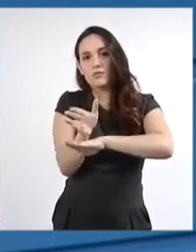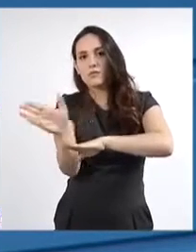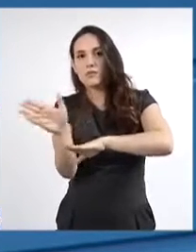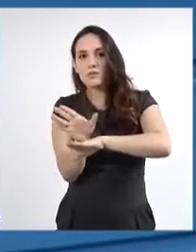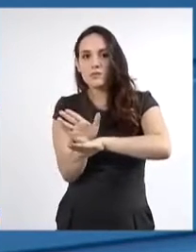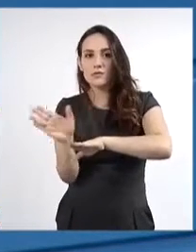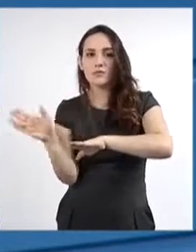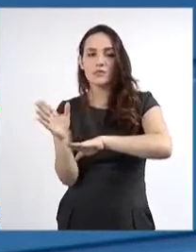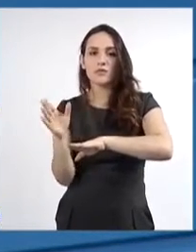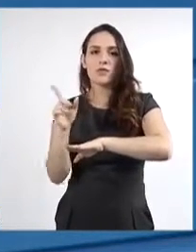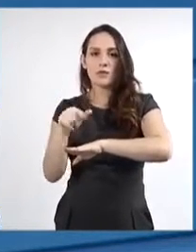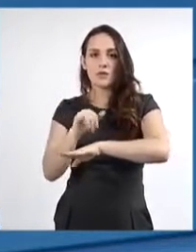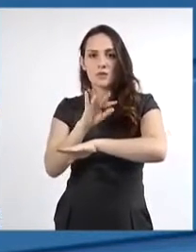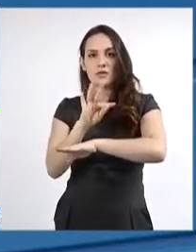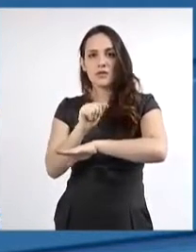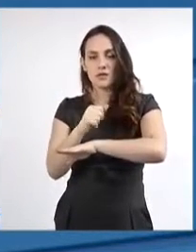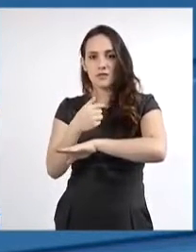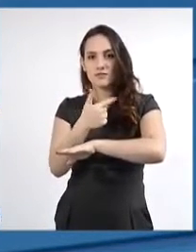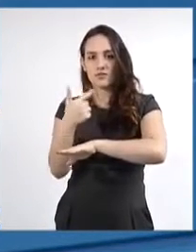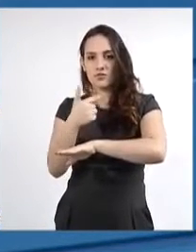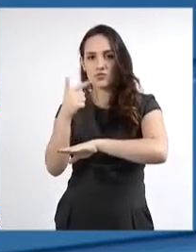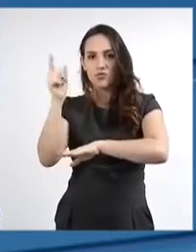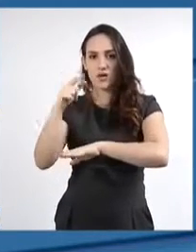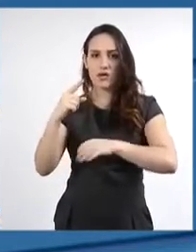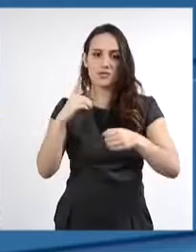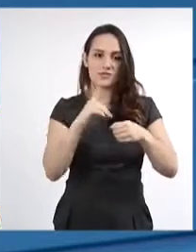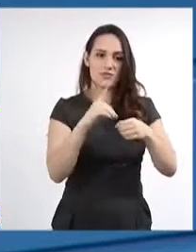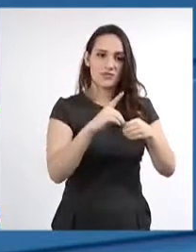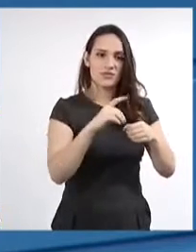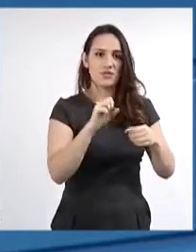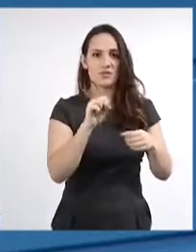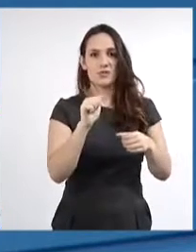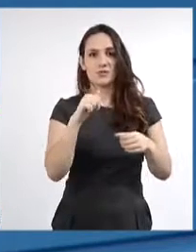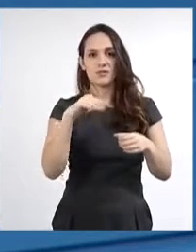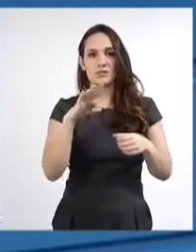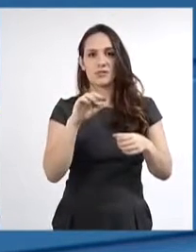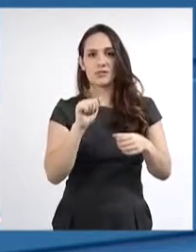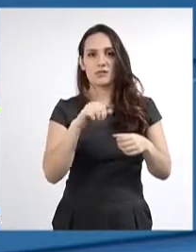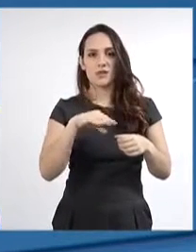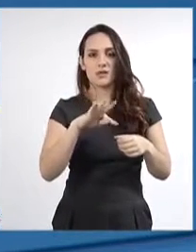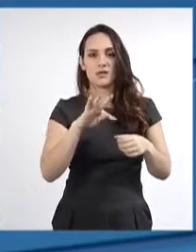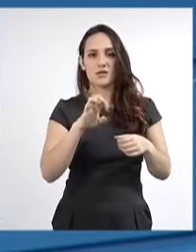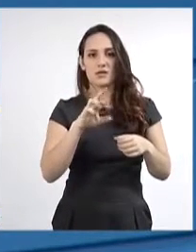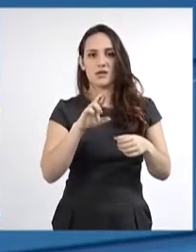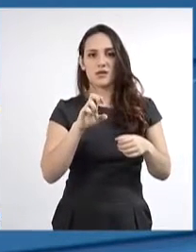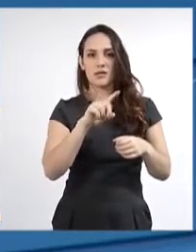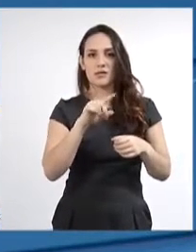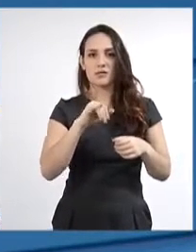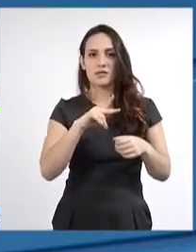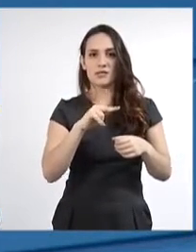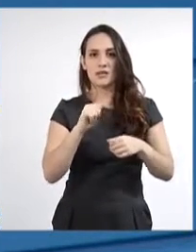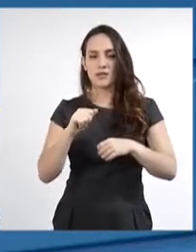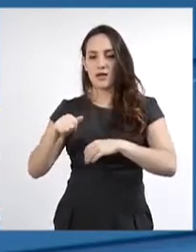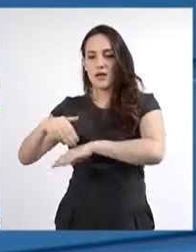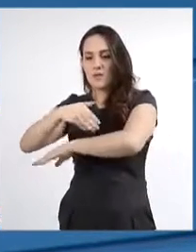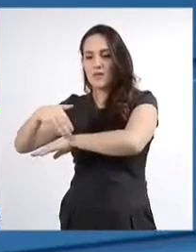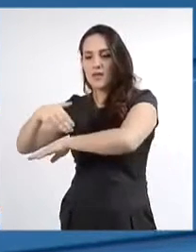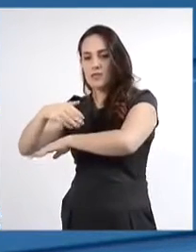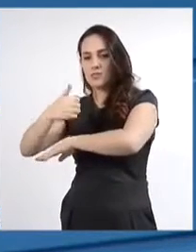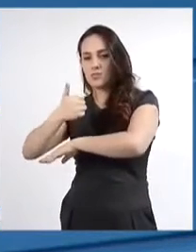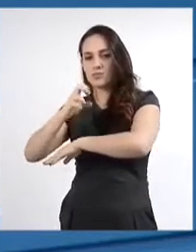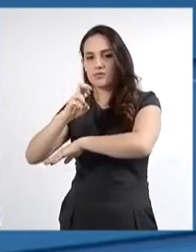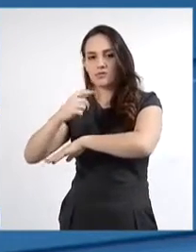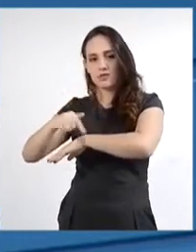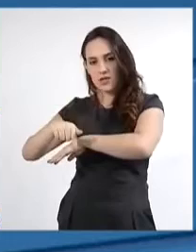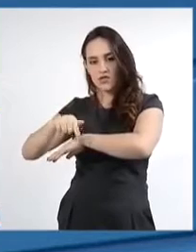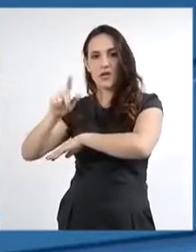ITA-22, que liga o distrito de Santa Terezinha à MS-157. A presente indicação, enquanto justificativa, em reivindicações dos moradores